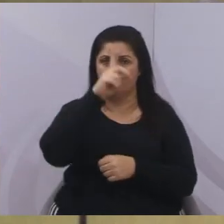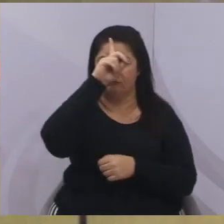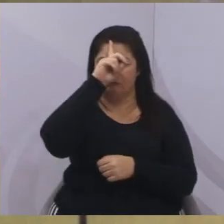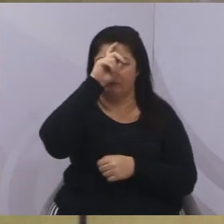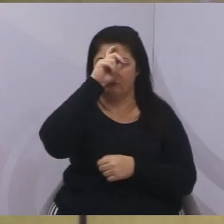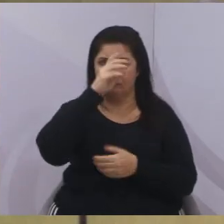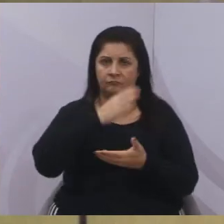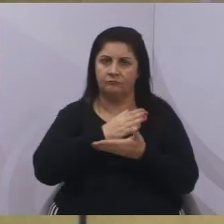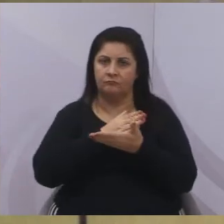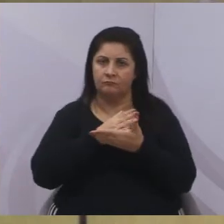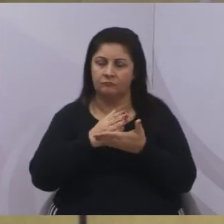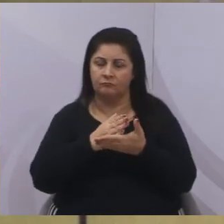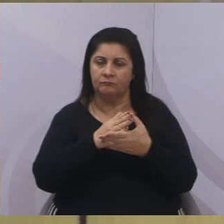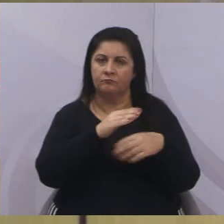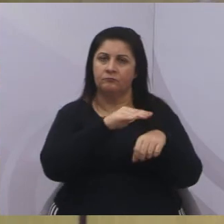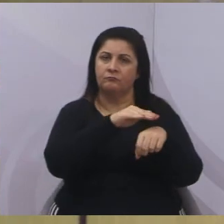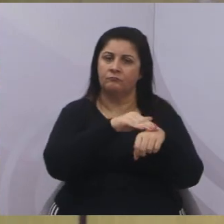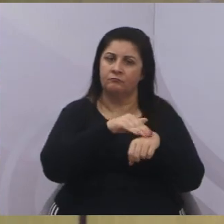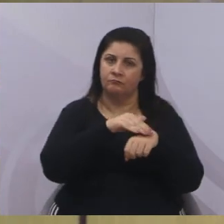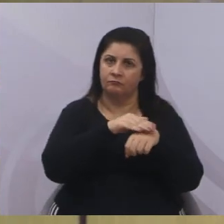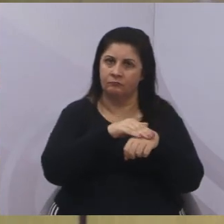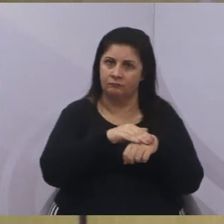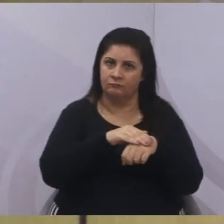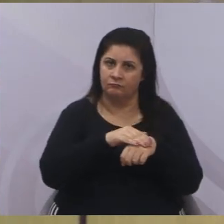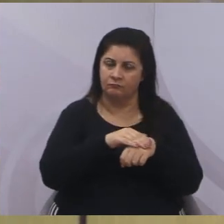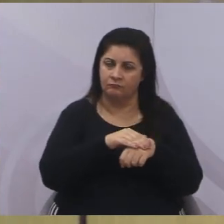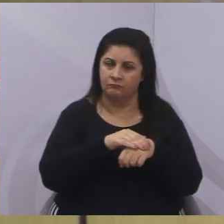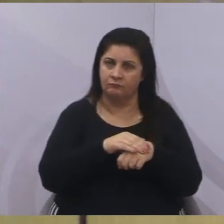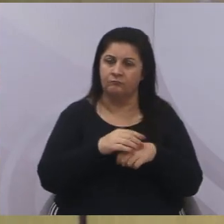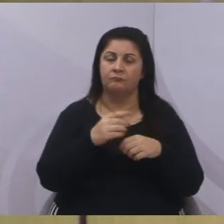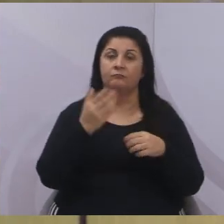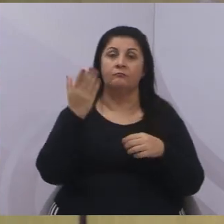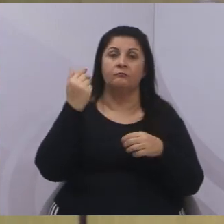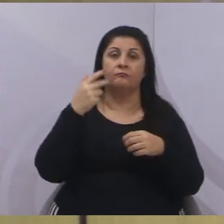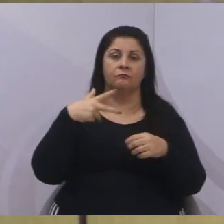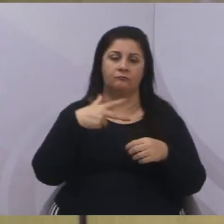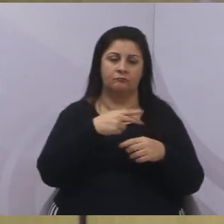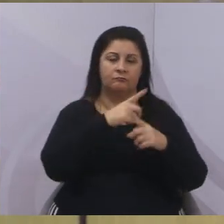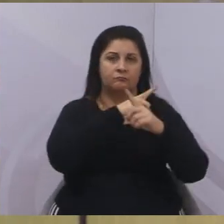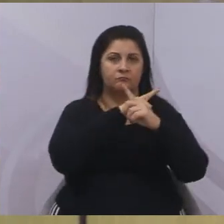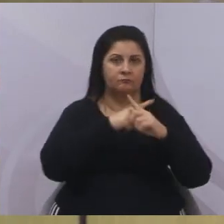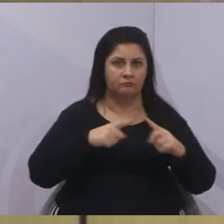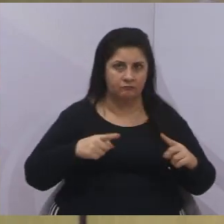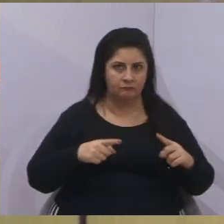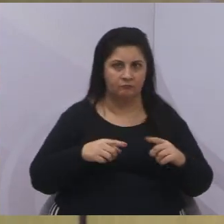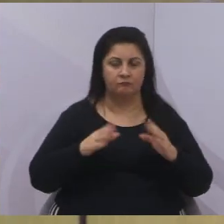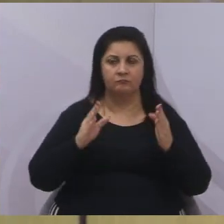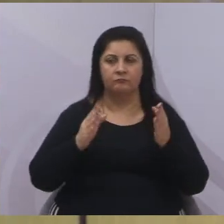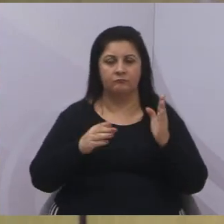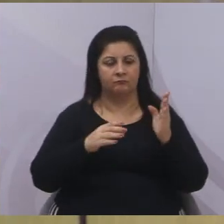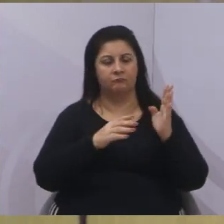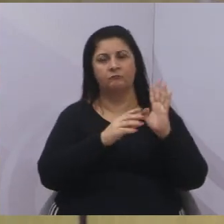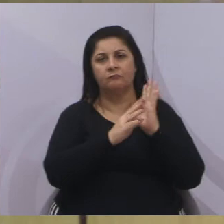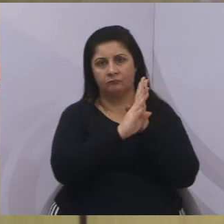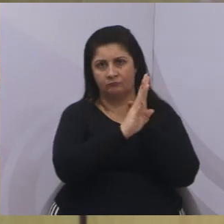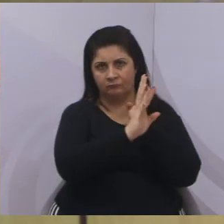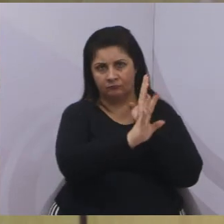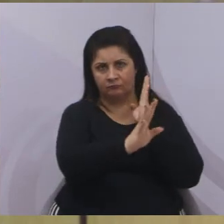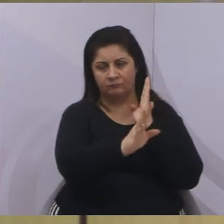primeiro aqueles pacientes que foram cancelados e agora eles vão ser chamados pela ordem, pela